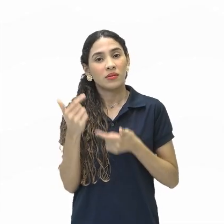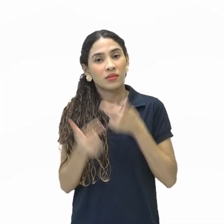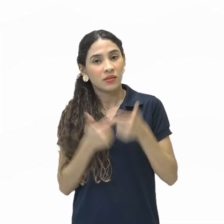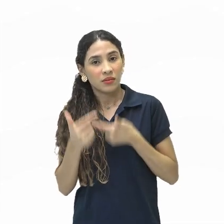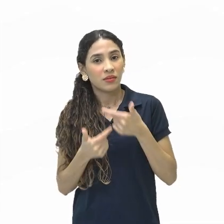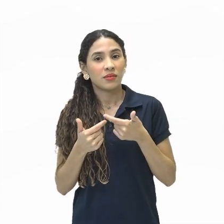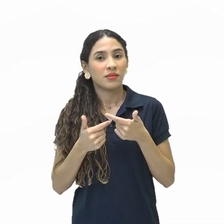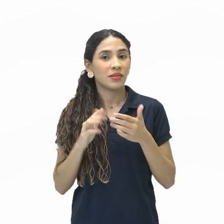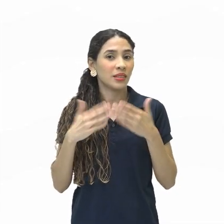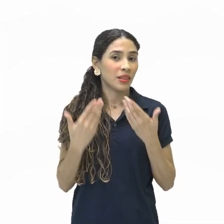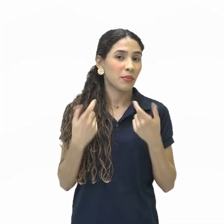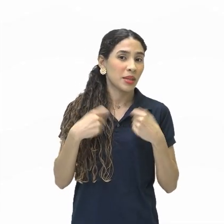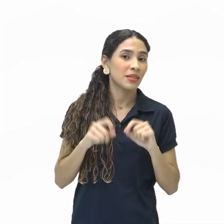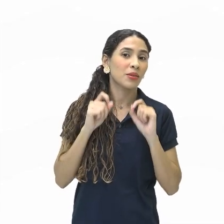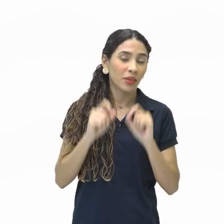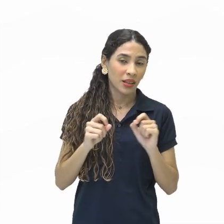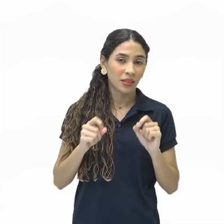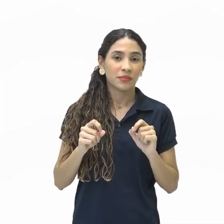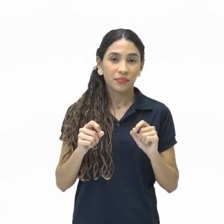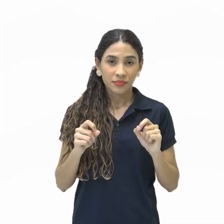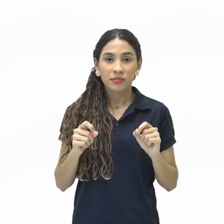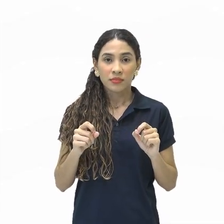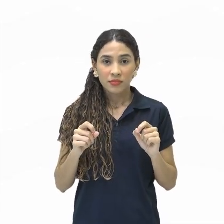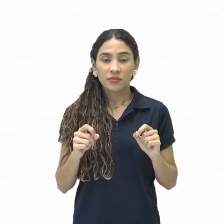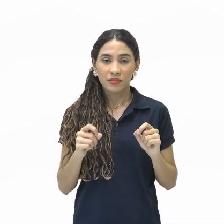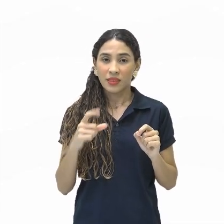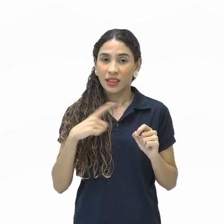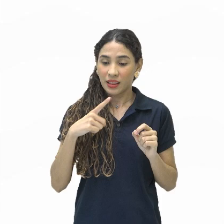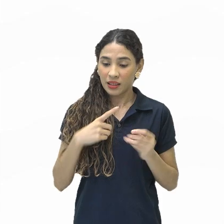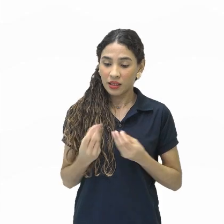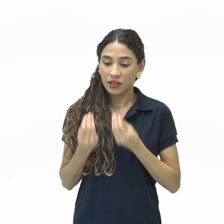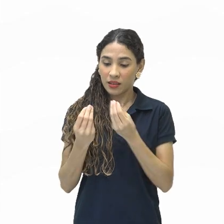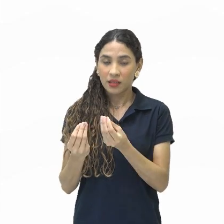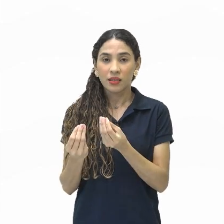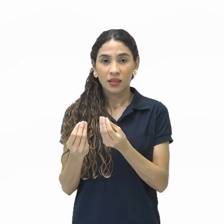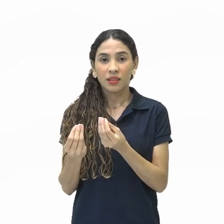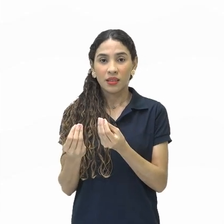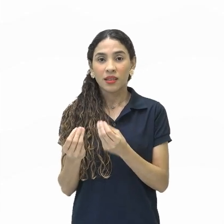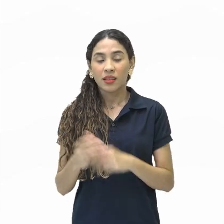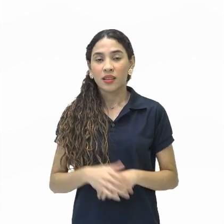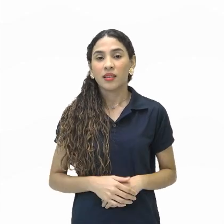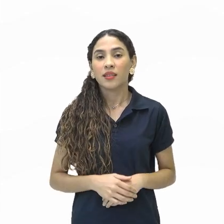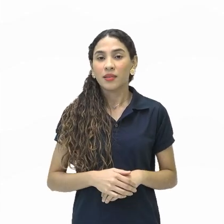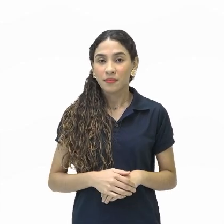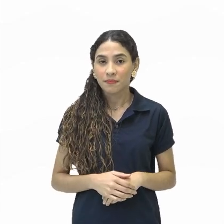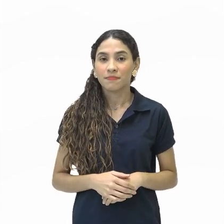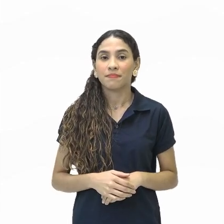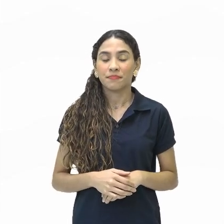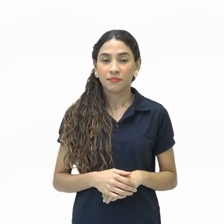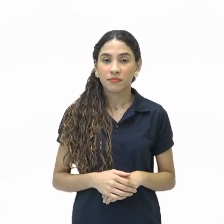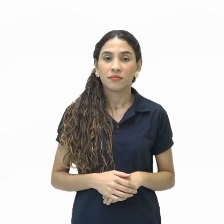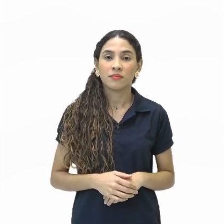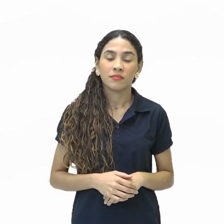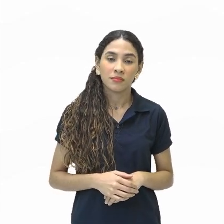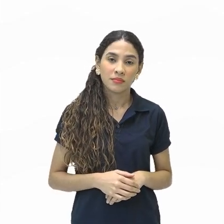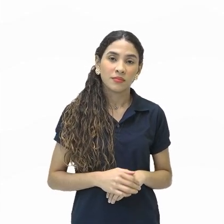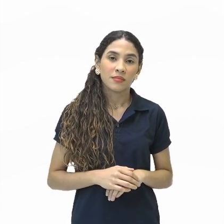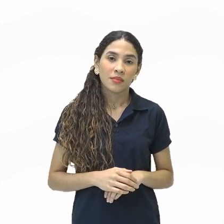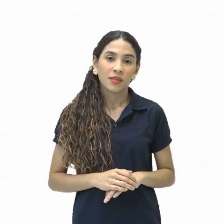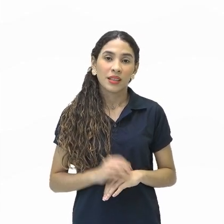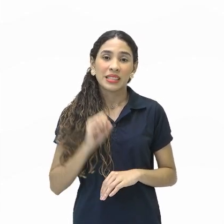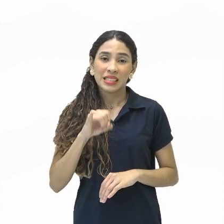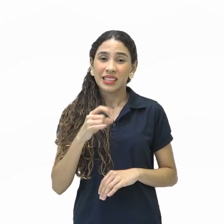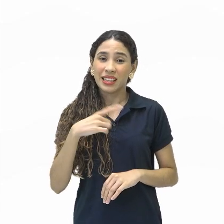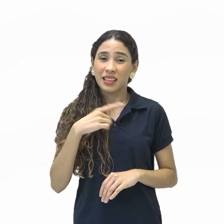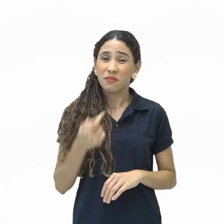então tem que ter a oferta, muita oferta. E quando tem